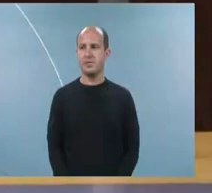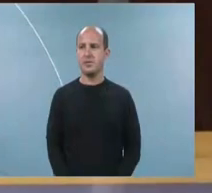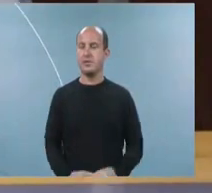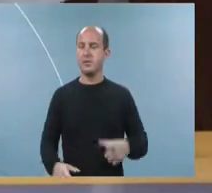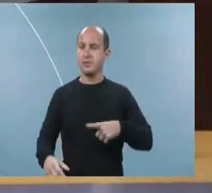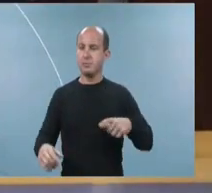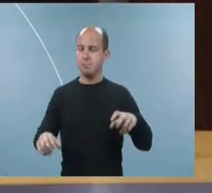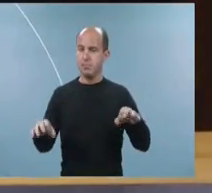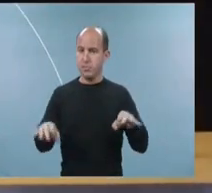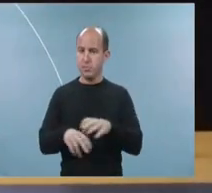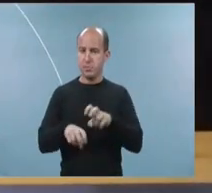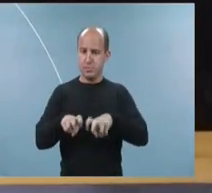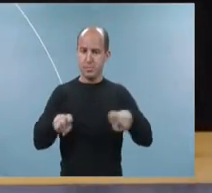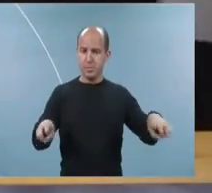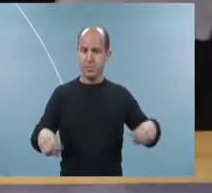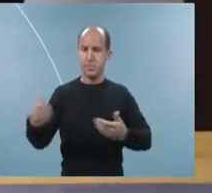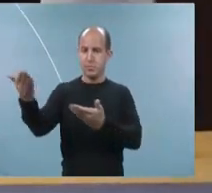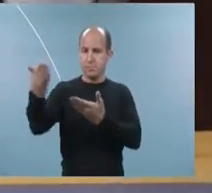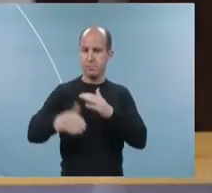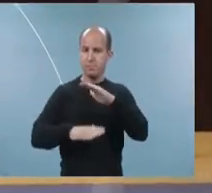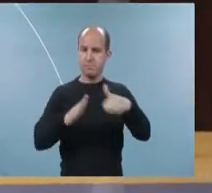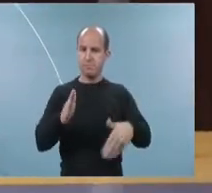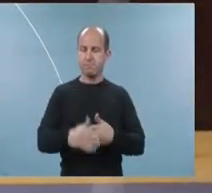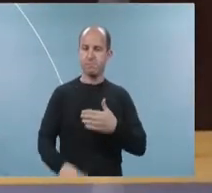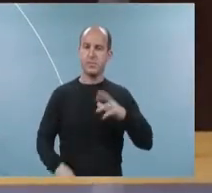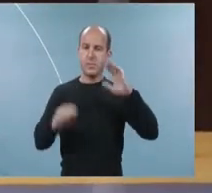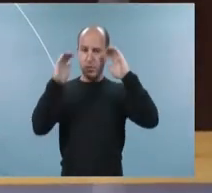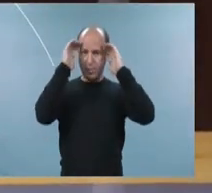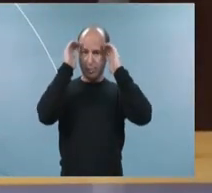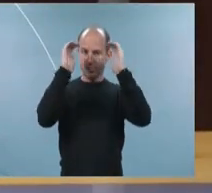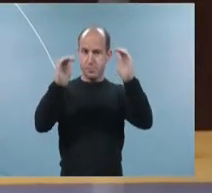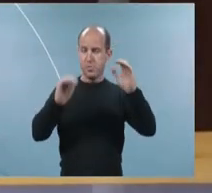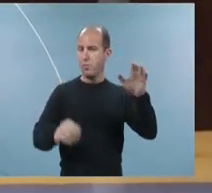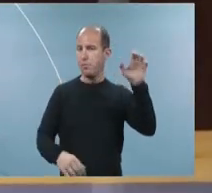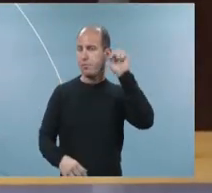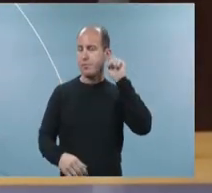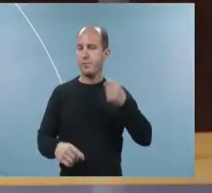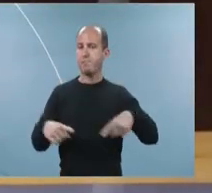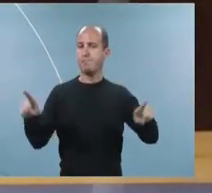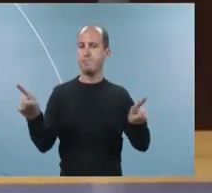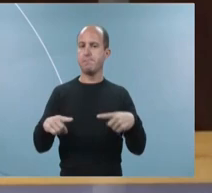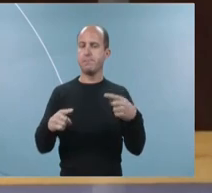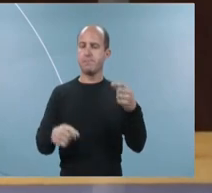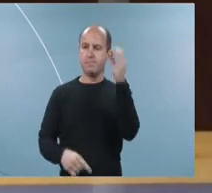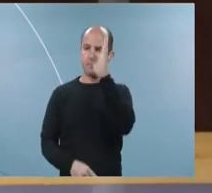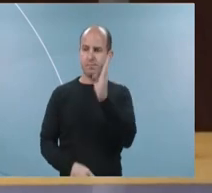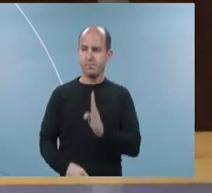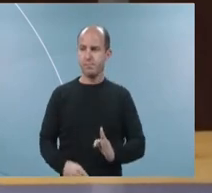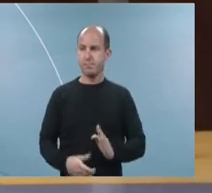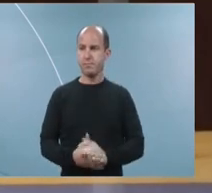Composta a mesa, convido a todos para, em posição de respeito, ouvirmos o hino nacional